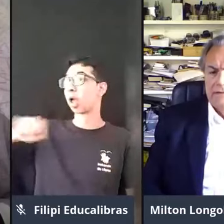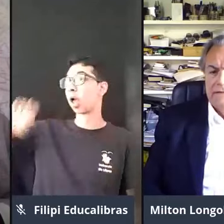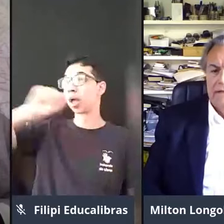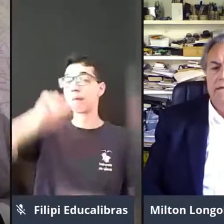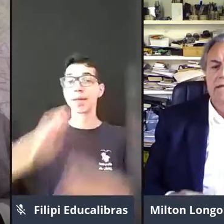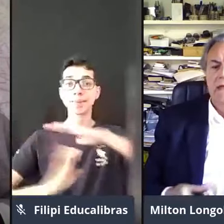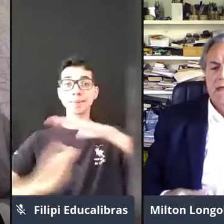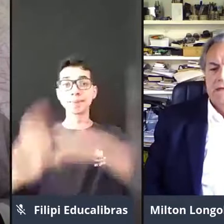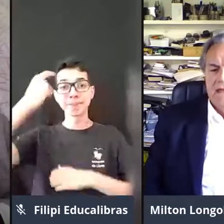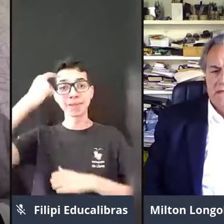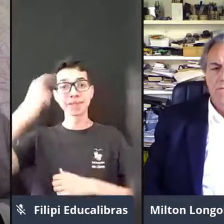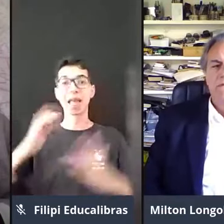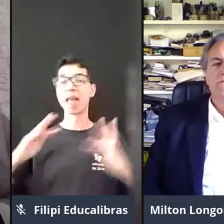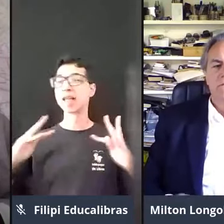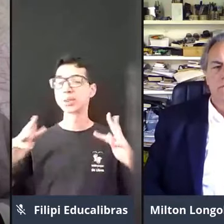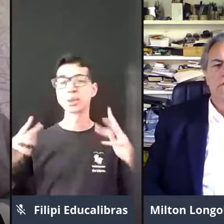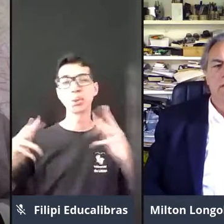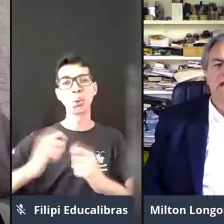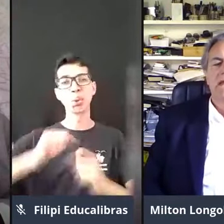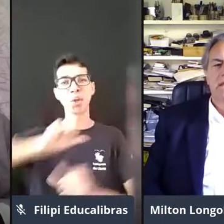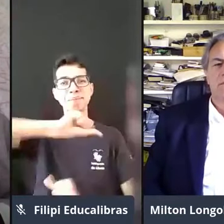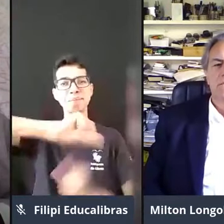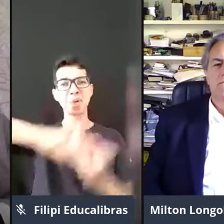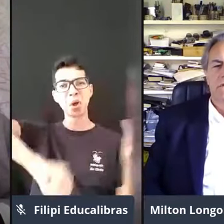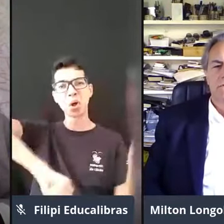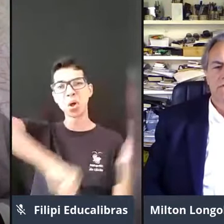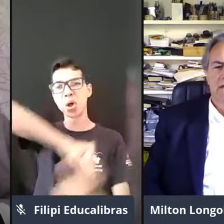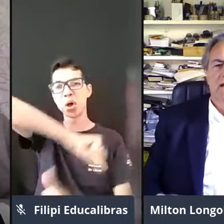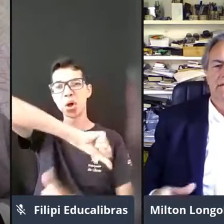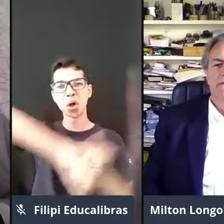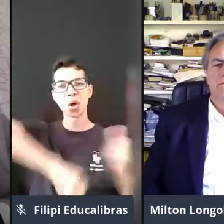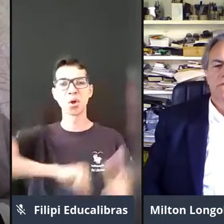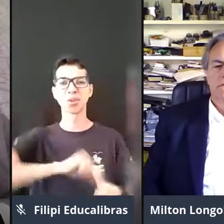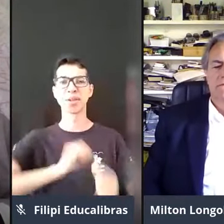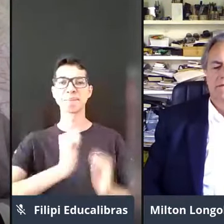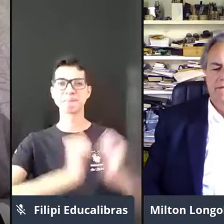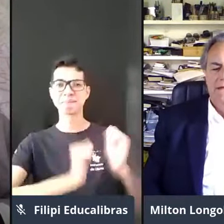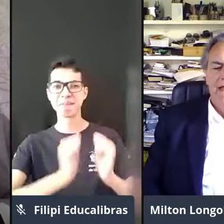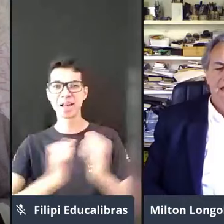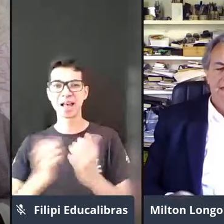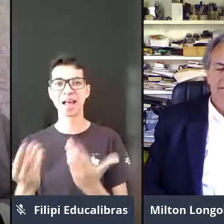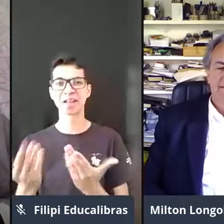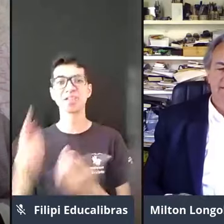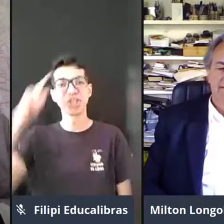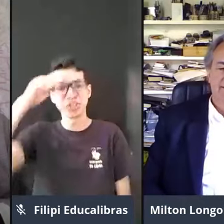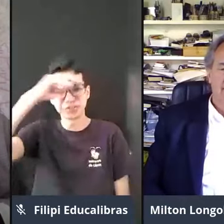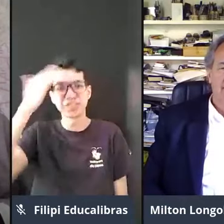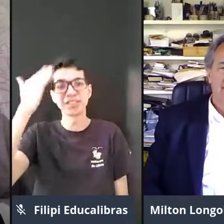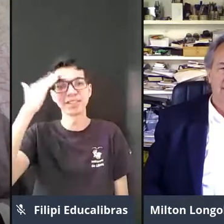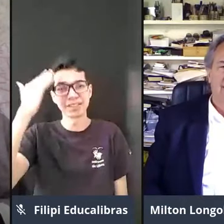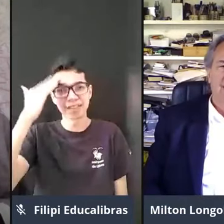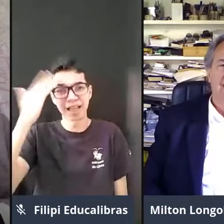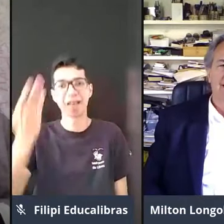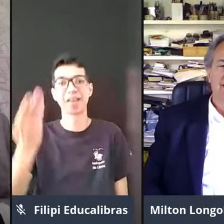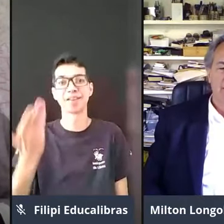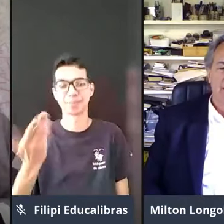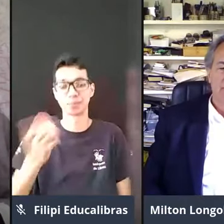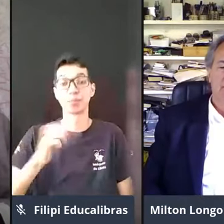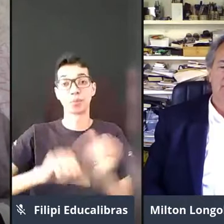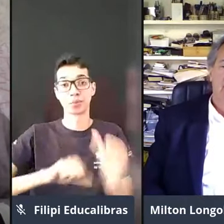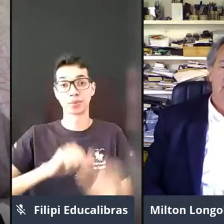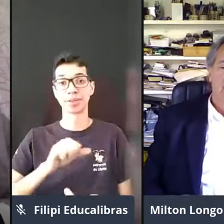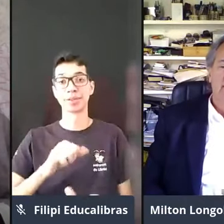realmente a gente entende que é difícil você mudar uma linha de produção que já está há tantos anos assim, e as letras cada